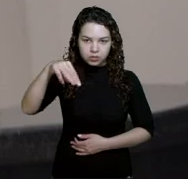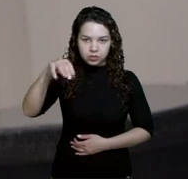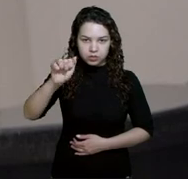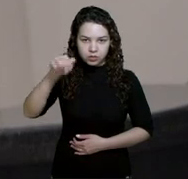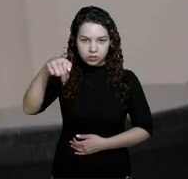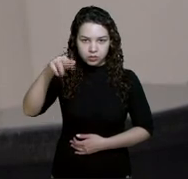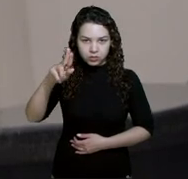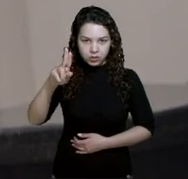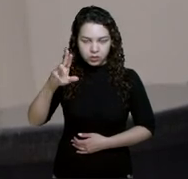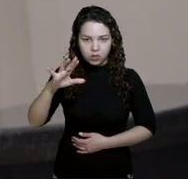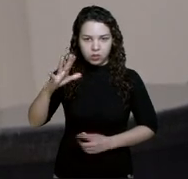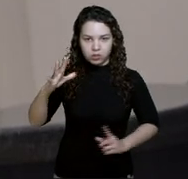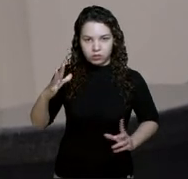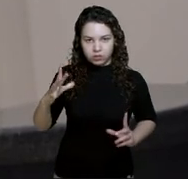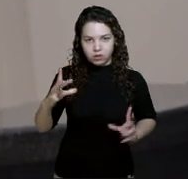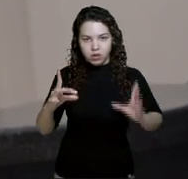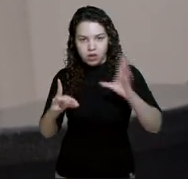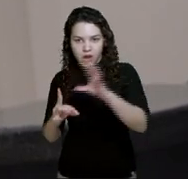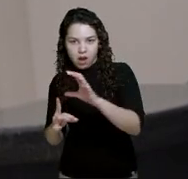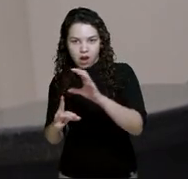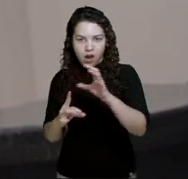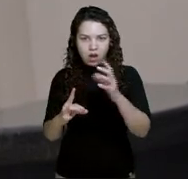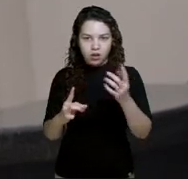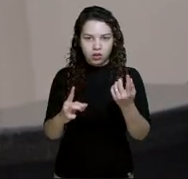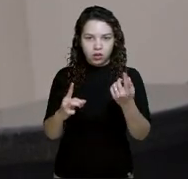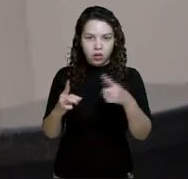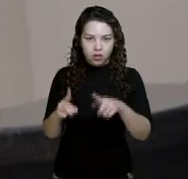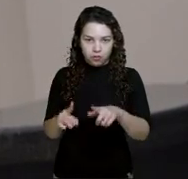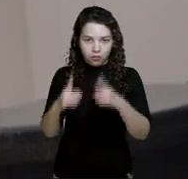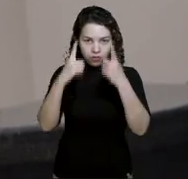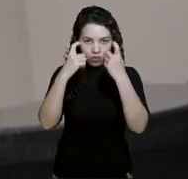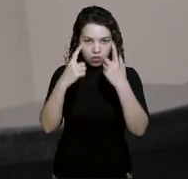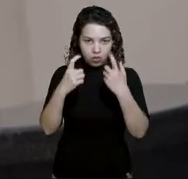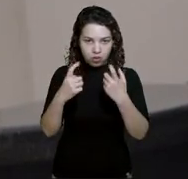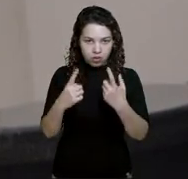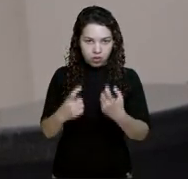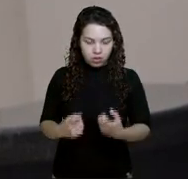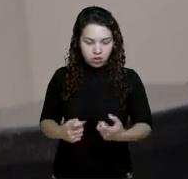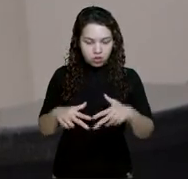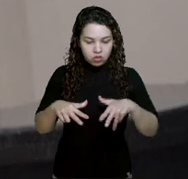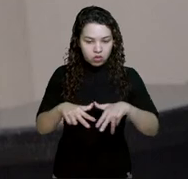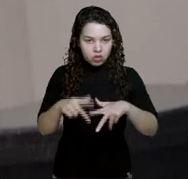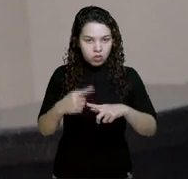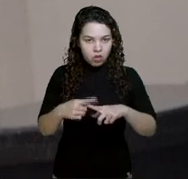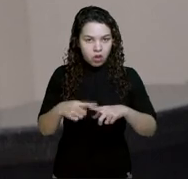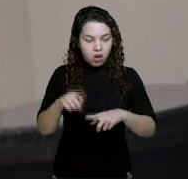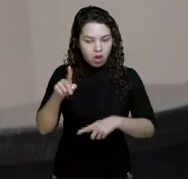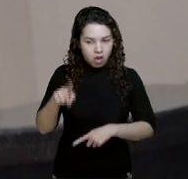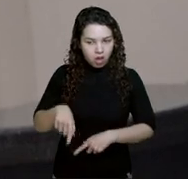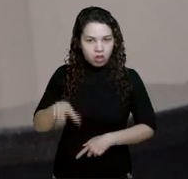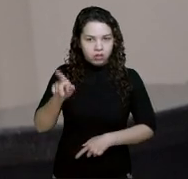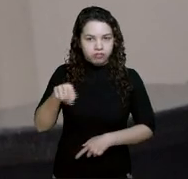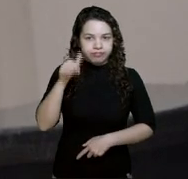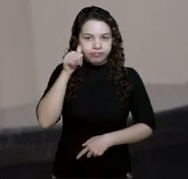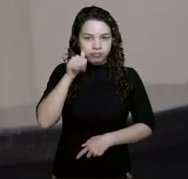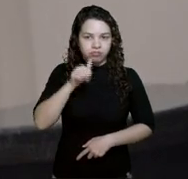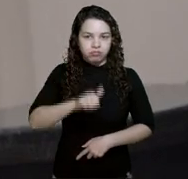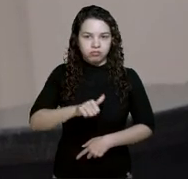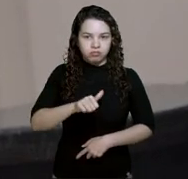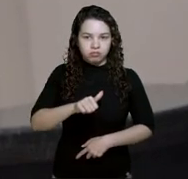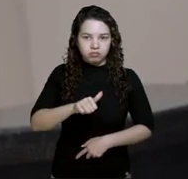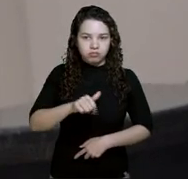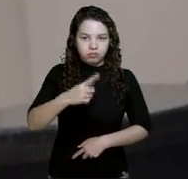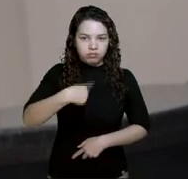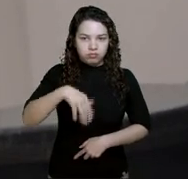na violência política de gênero porque fere a sua condição de mulher, mas a gente sabe, delegado Egídio, Vossa